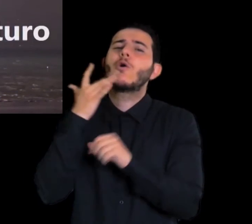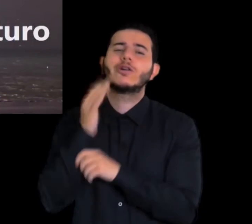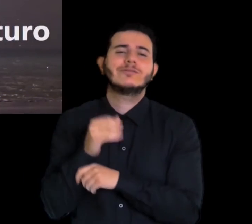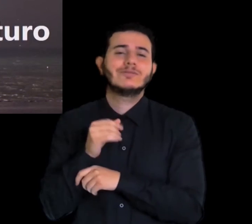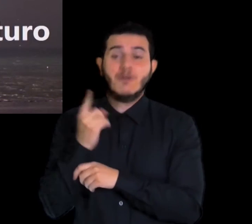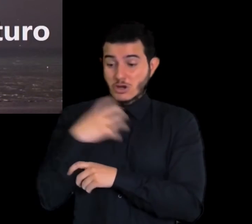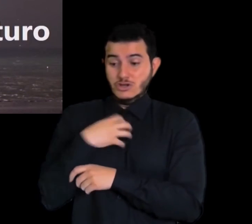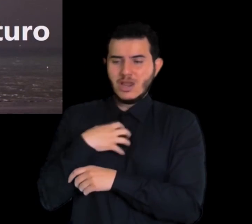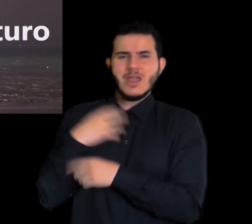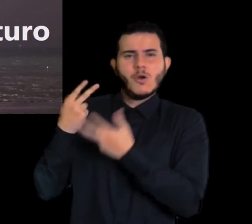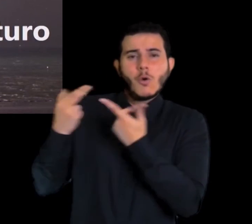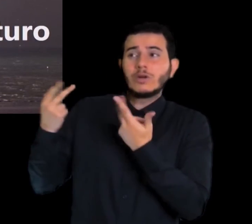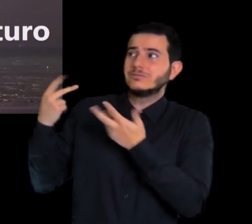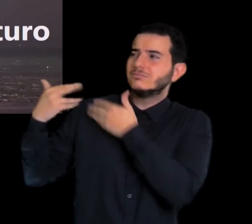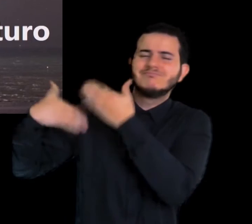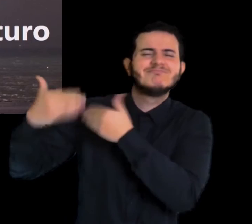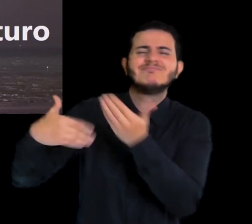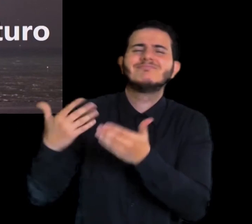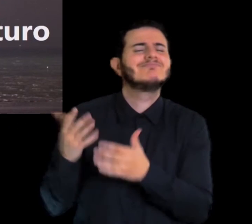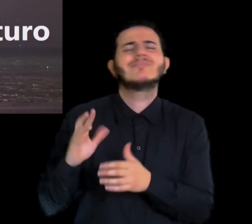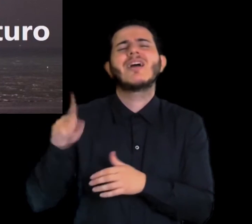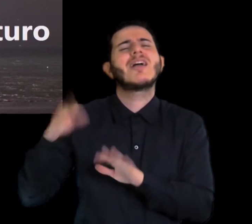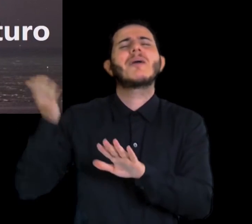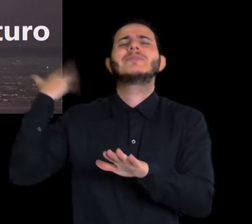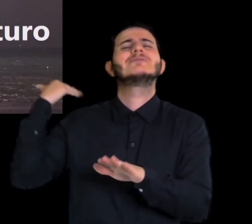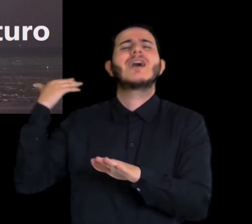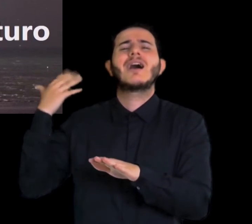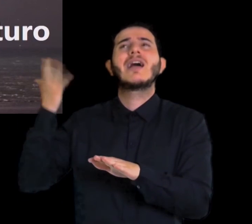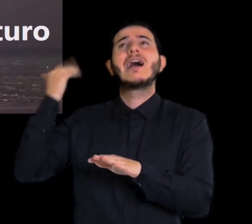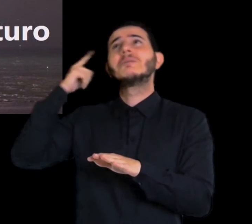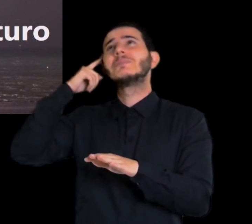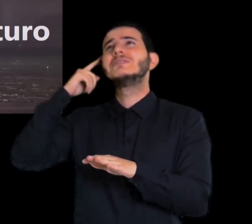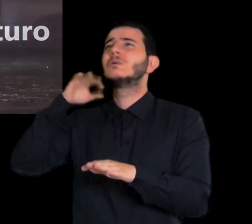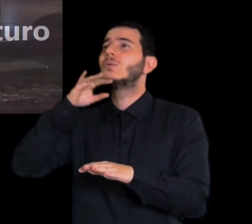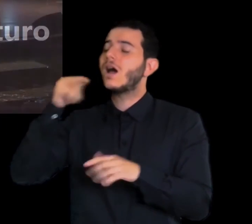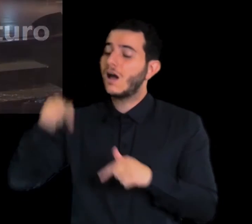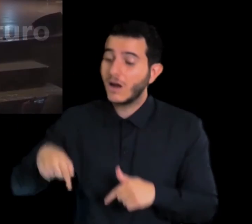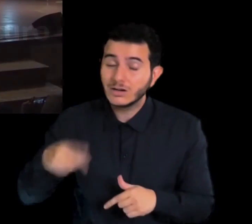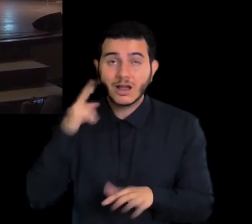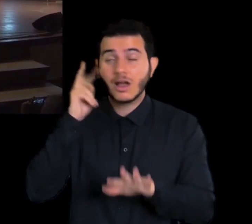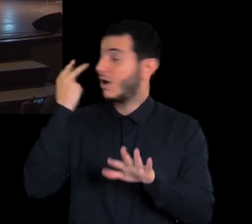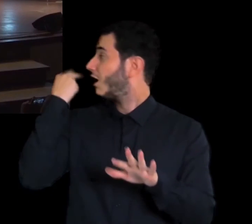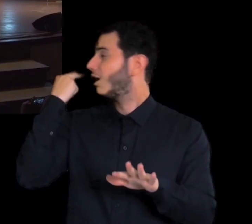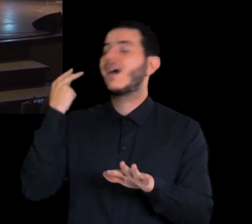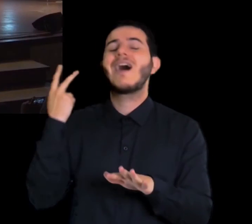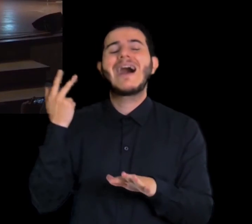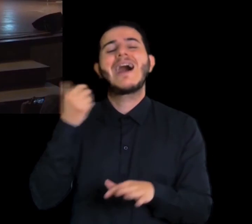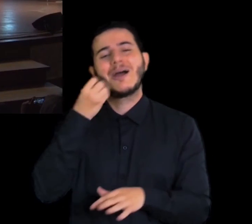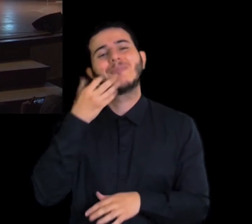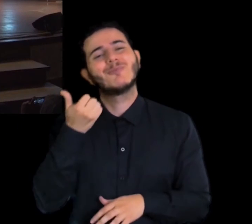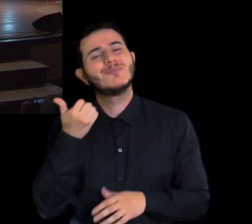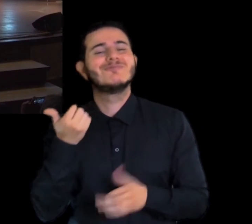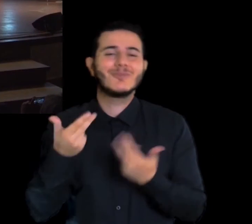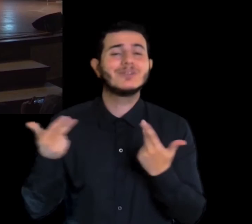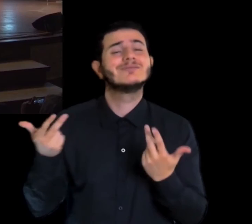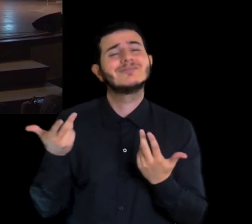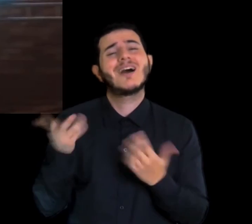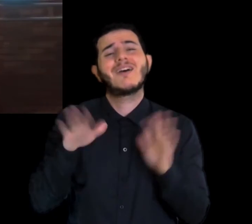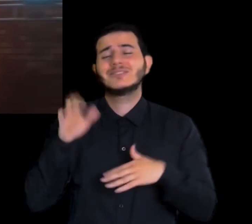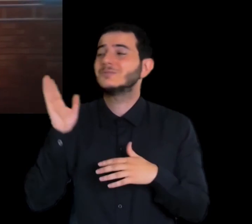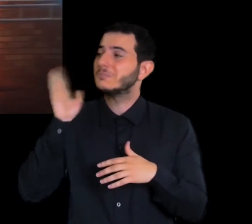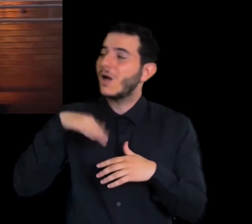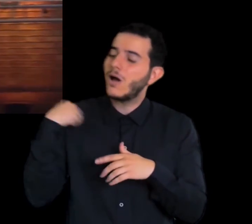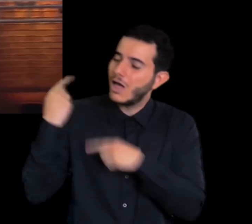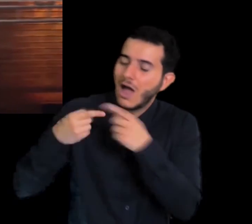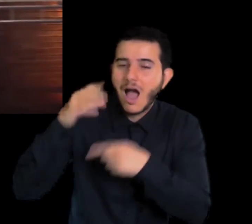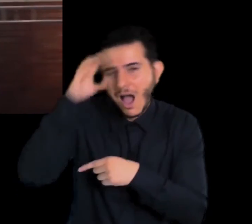Você não muda a forma. Você pode ir lá e dar um outro valor para algo que aconteceu, que você achava ruim, que agora você vê que é bom. O mal é um bem em gestação, às vezes, né? E